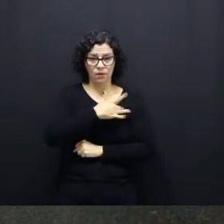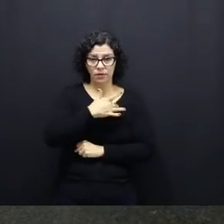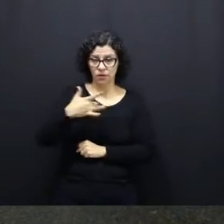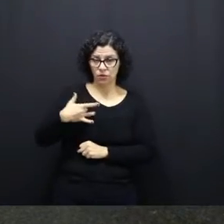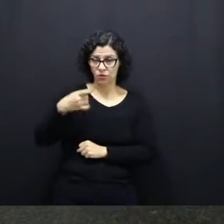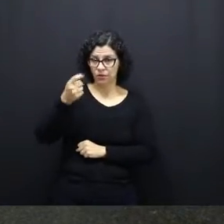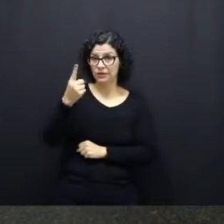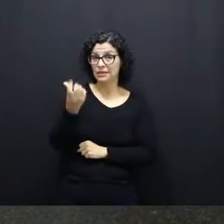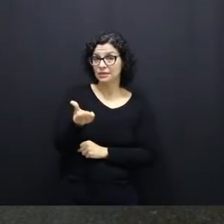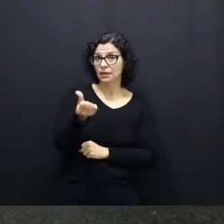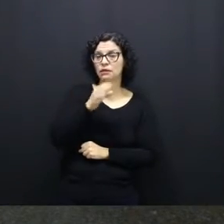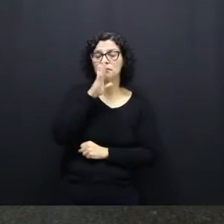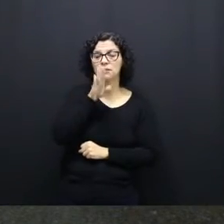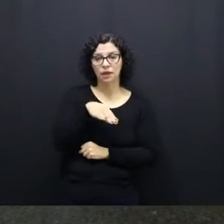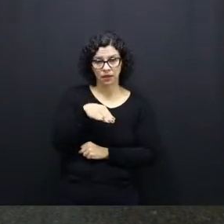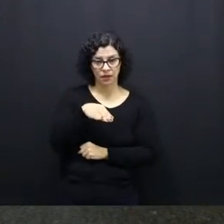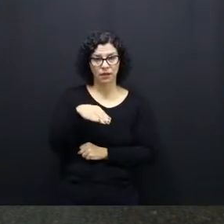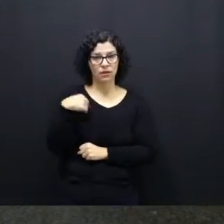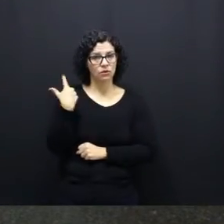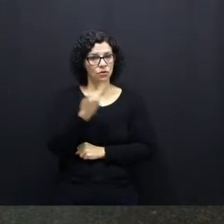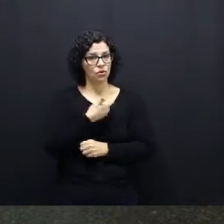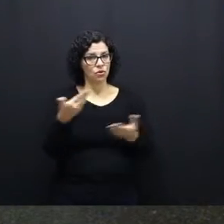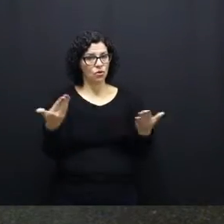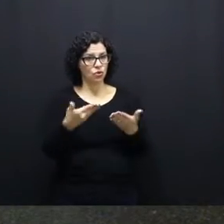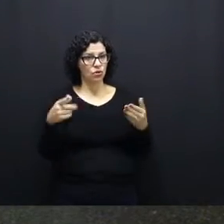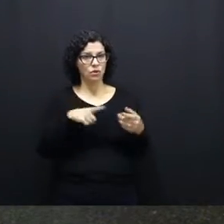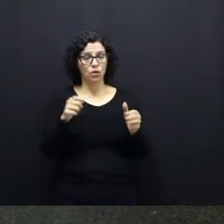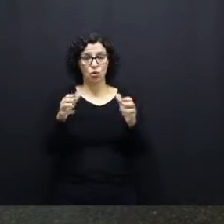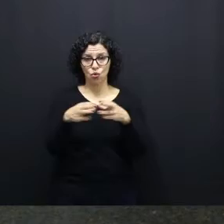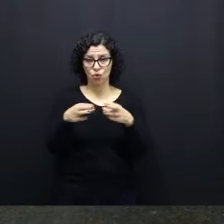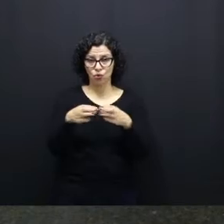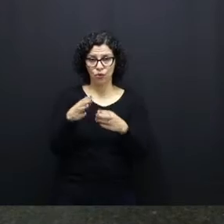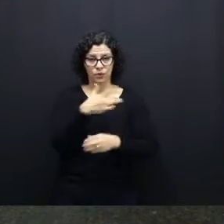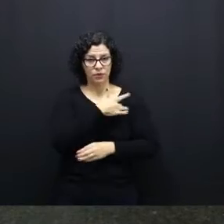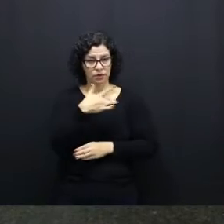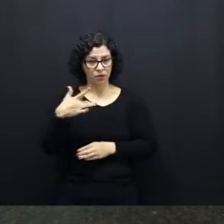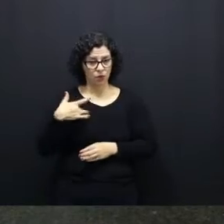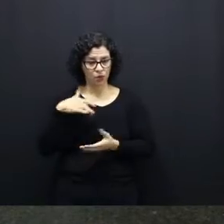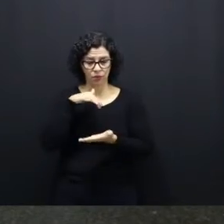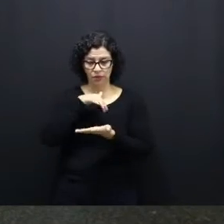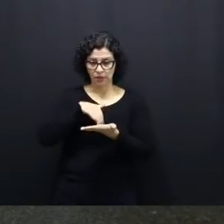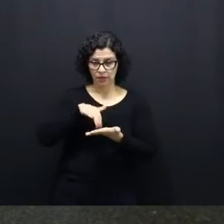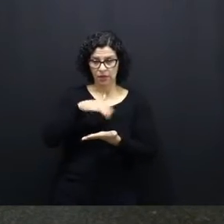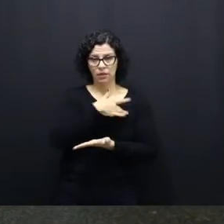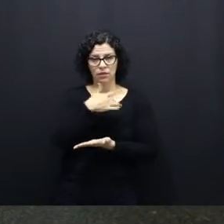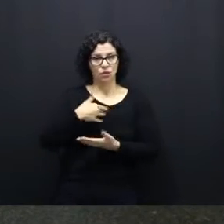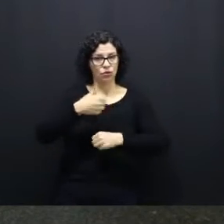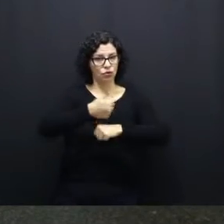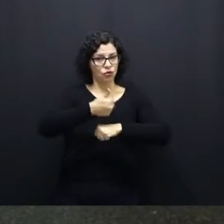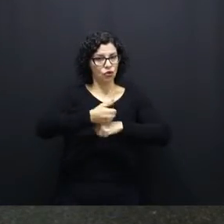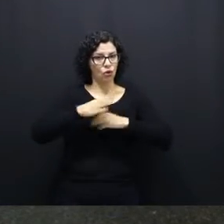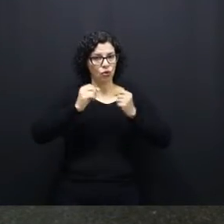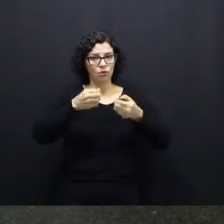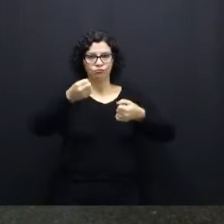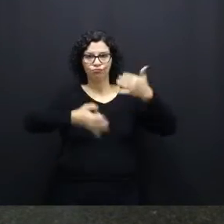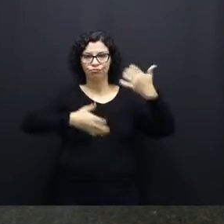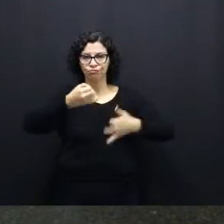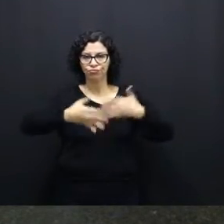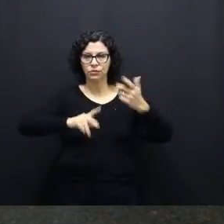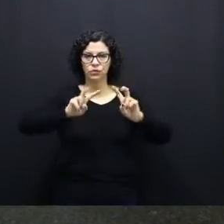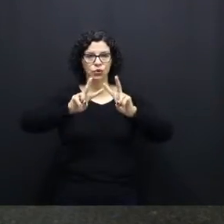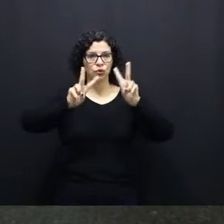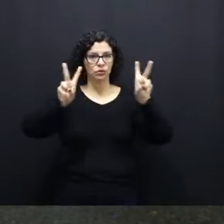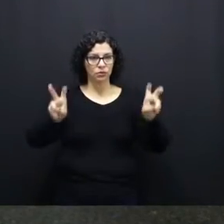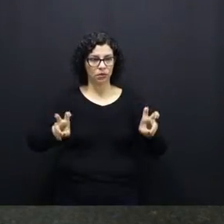Então as 18:15 nós teremos aqui junto com a comissão de saúde a secretários diretores enfim para falarmos